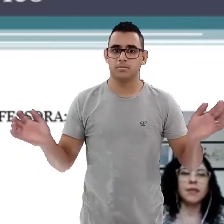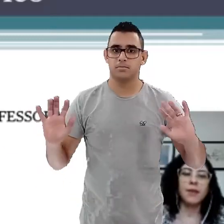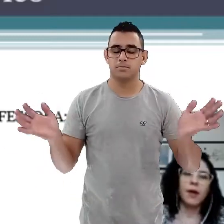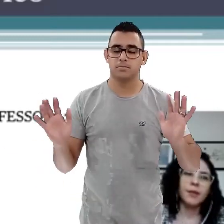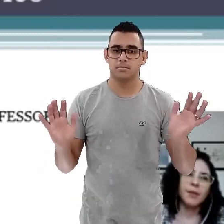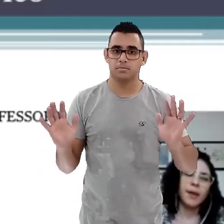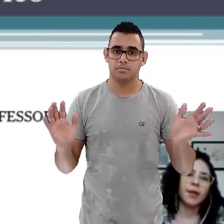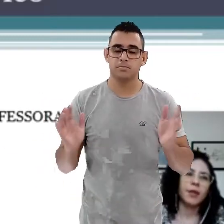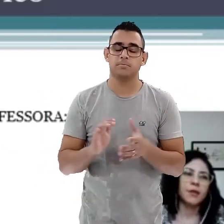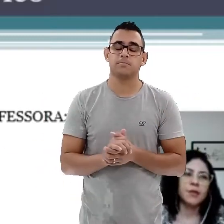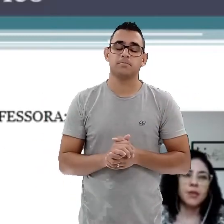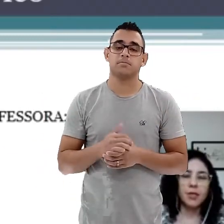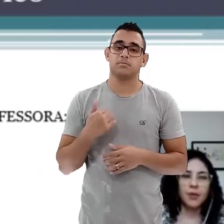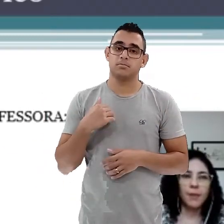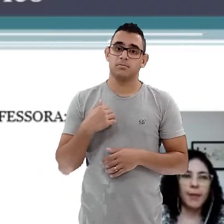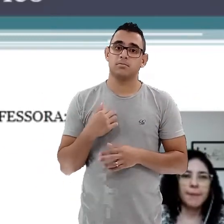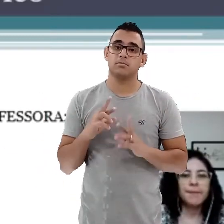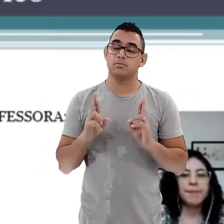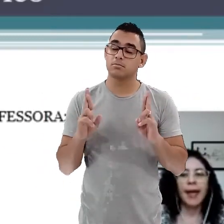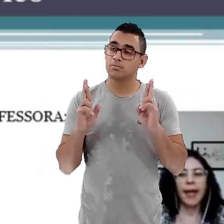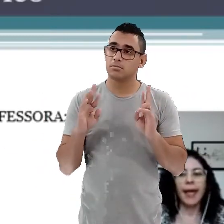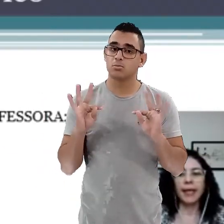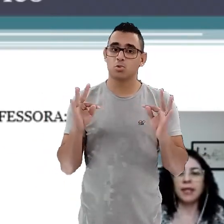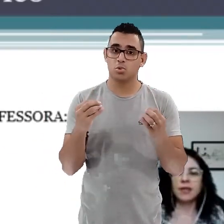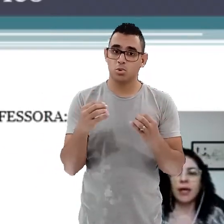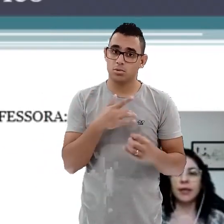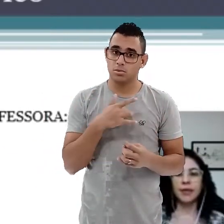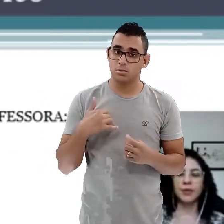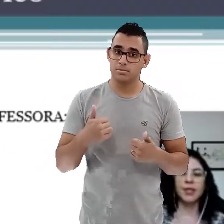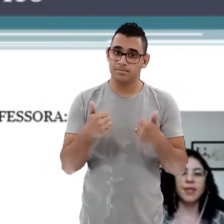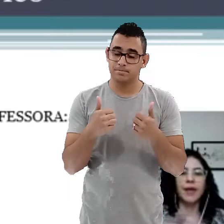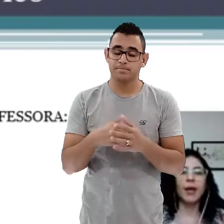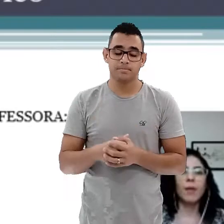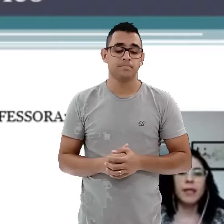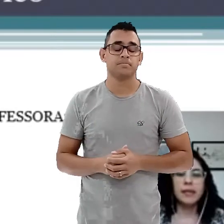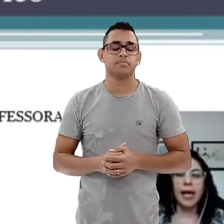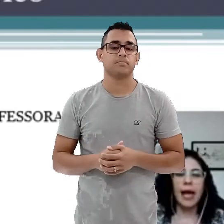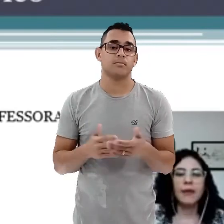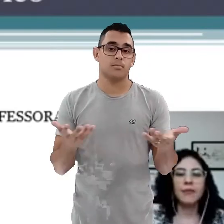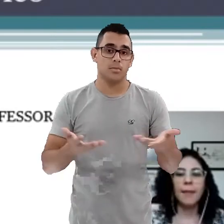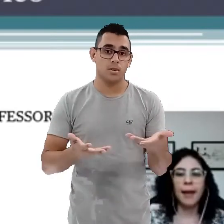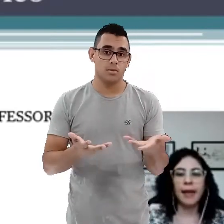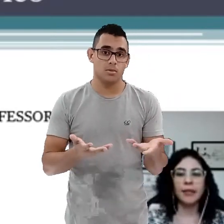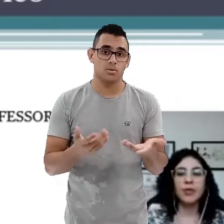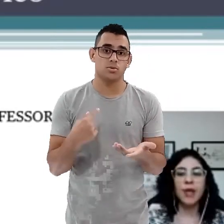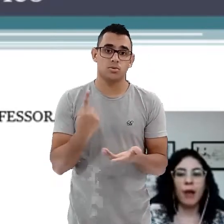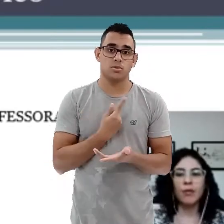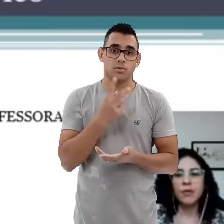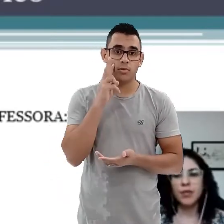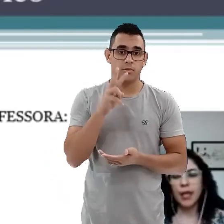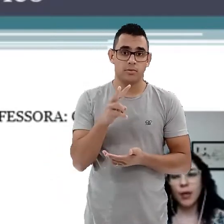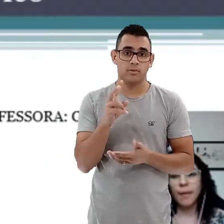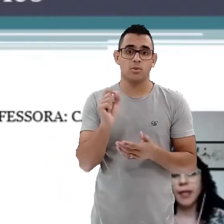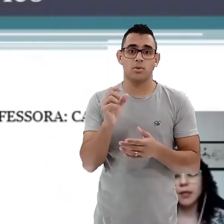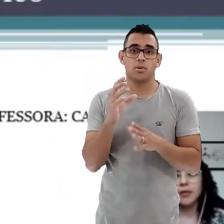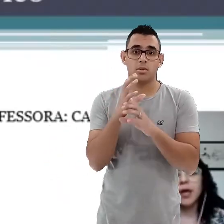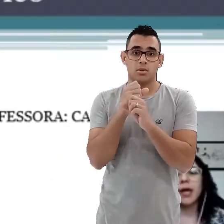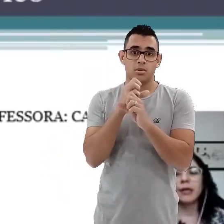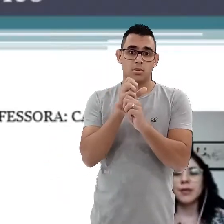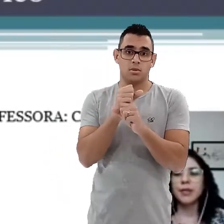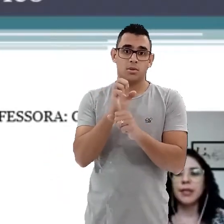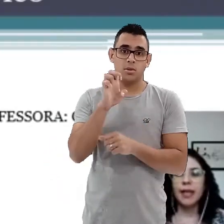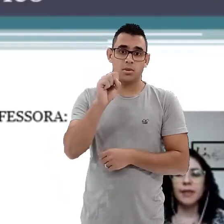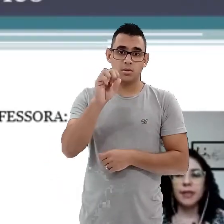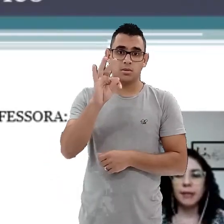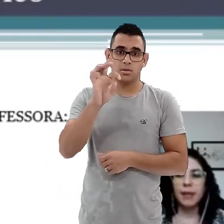Olá pessoal, espero que todos estejam bem. Na nossa aula de hoje a gente vai começar a ver a parte dos cálculos estequiométricos.